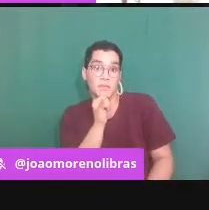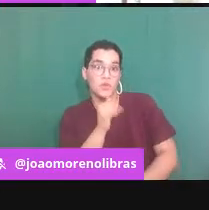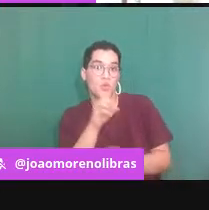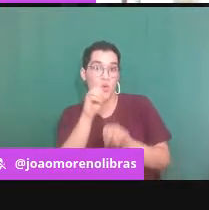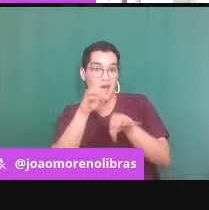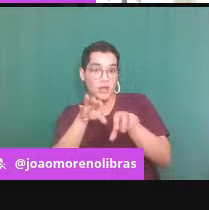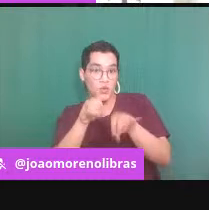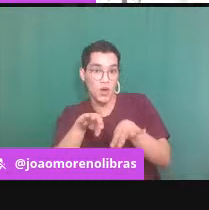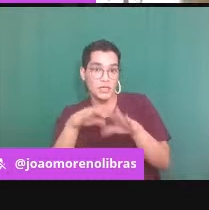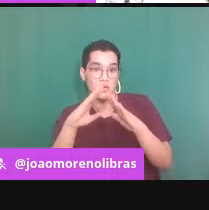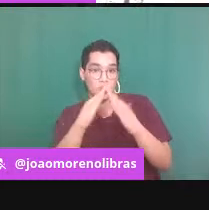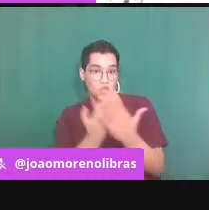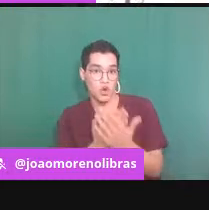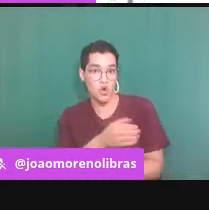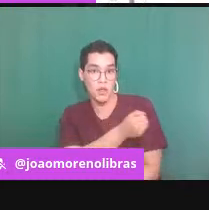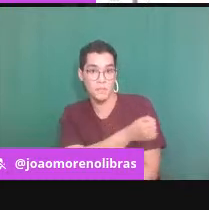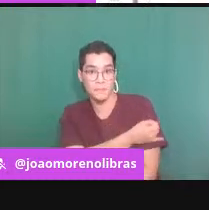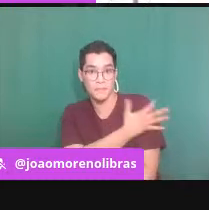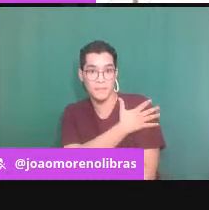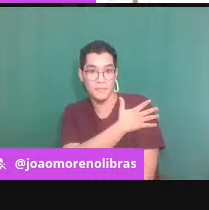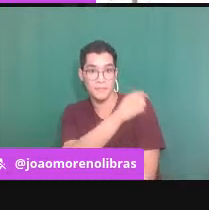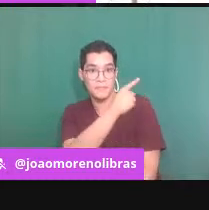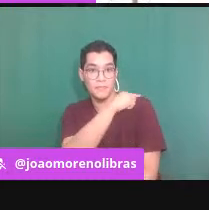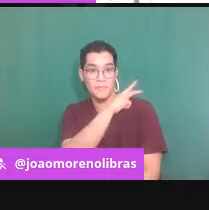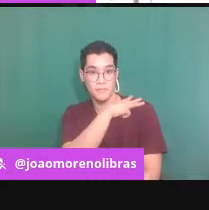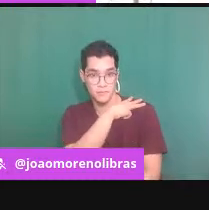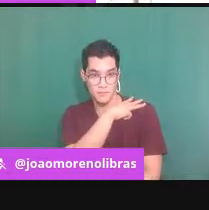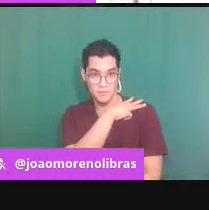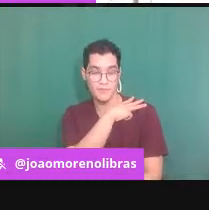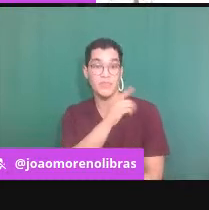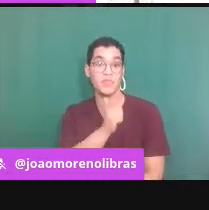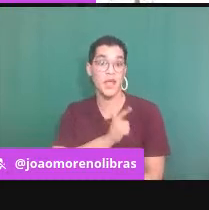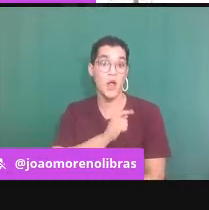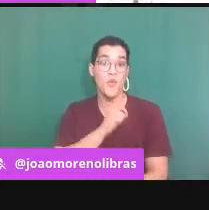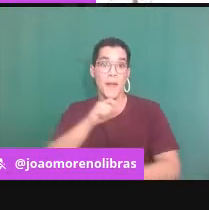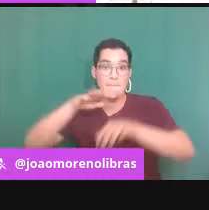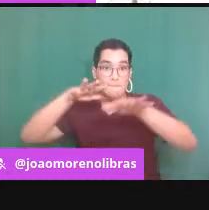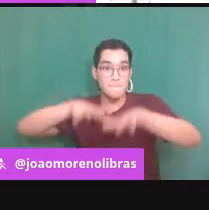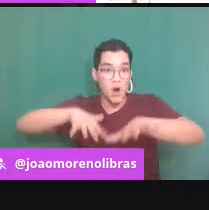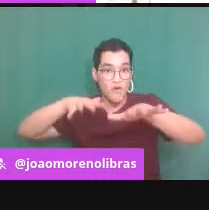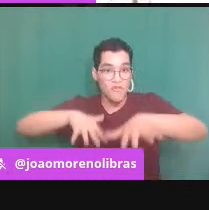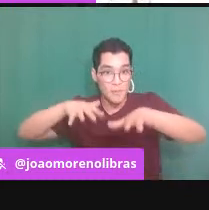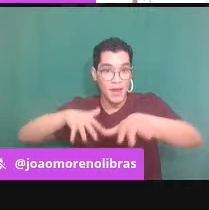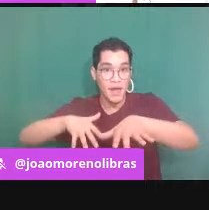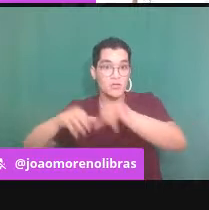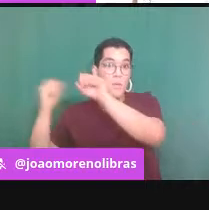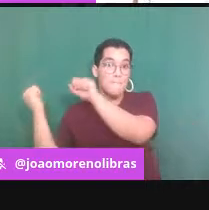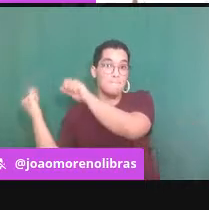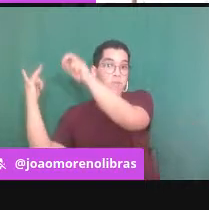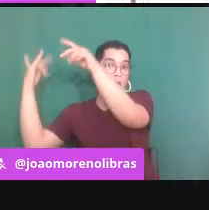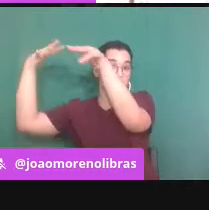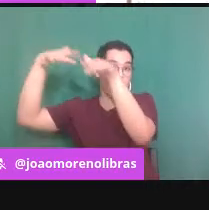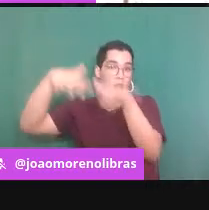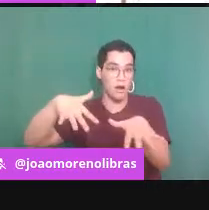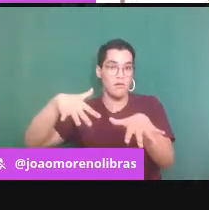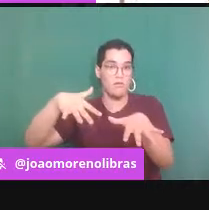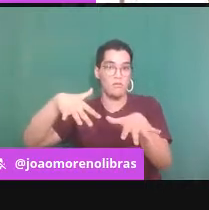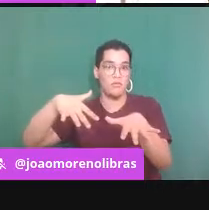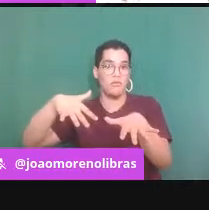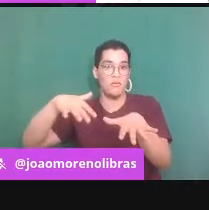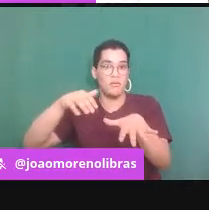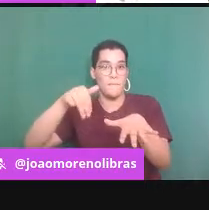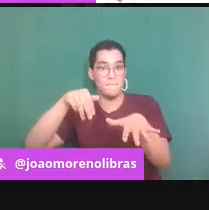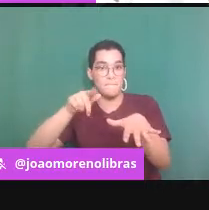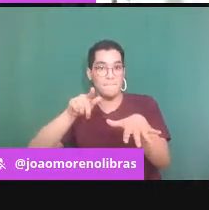sem pensar nos movimentos migratórios e imigratórios que nós temos. Então, São Paulo hoje é uma